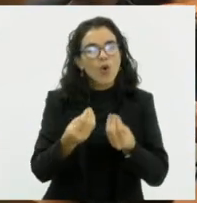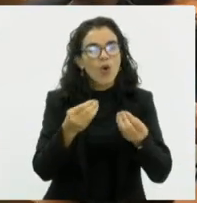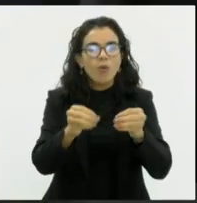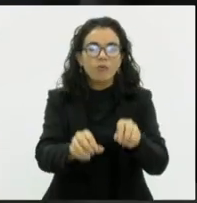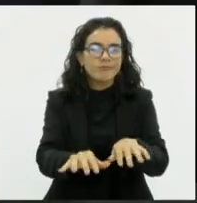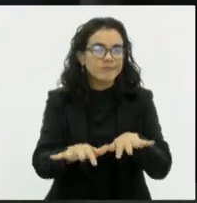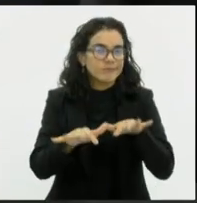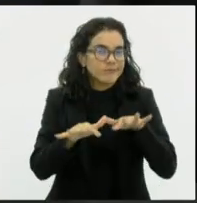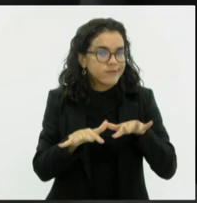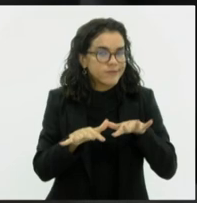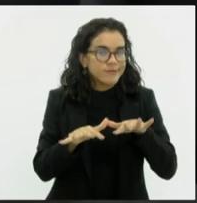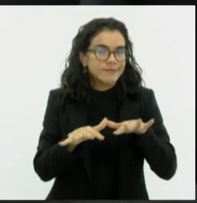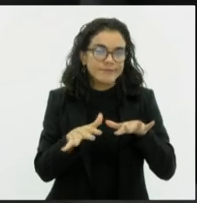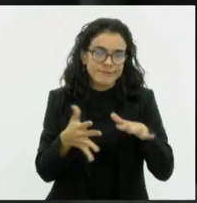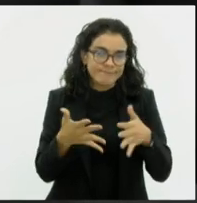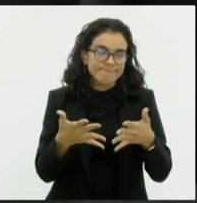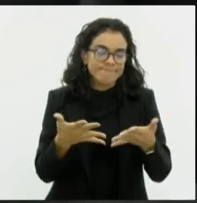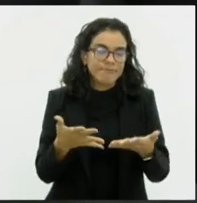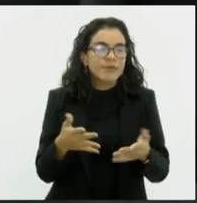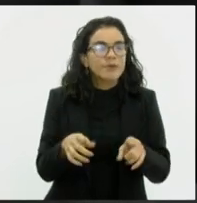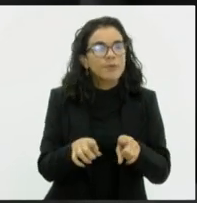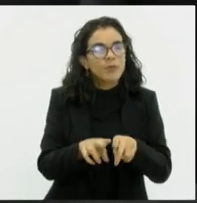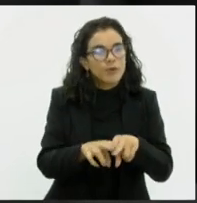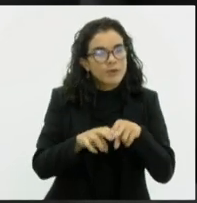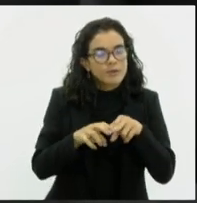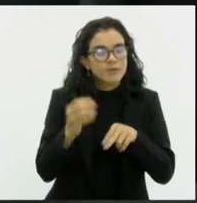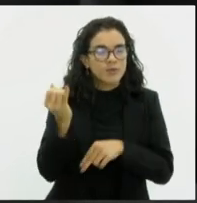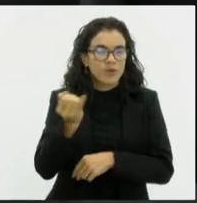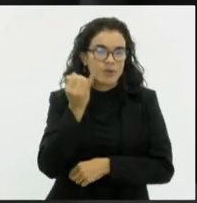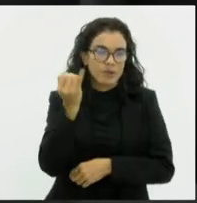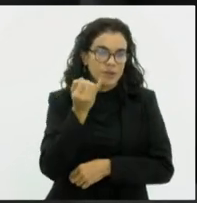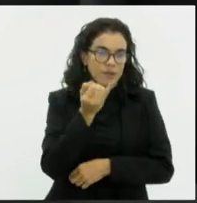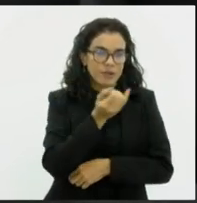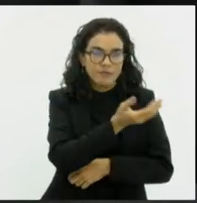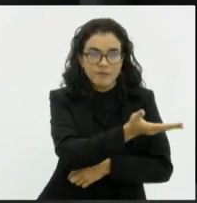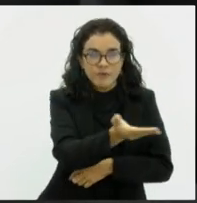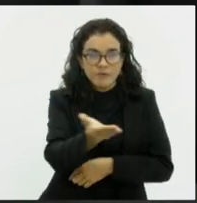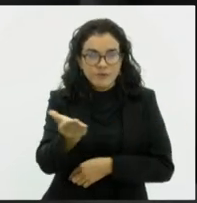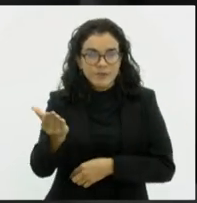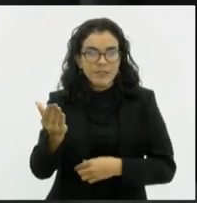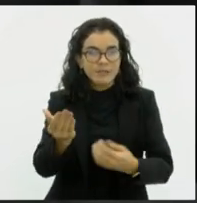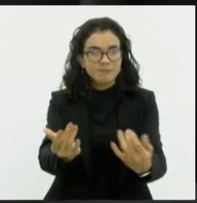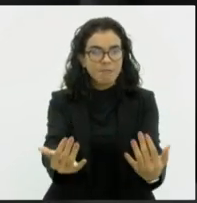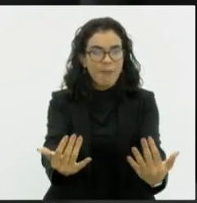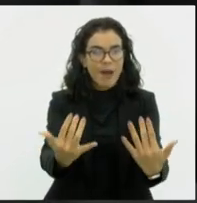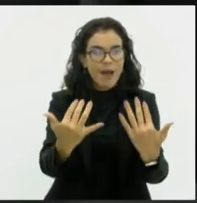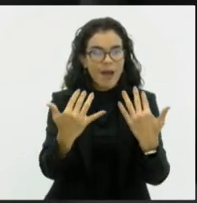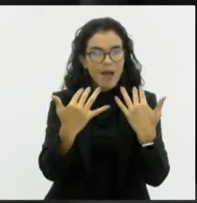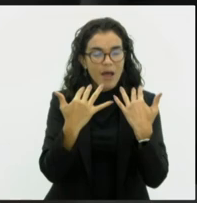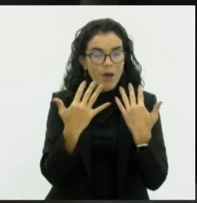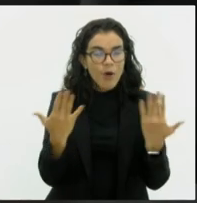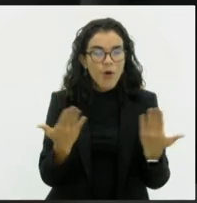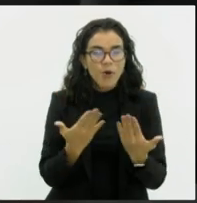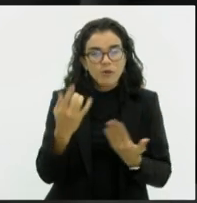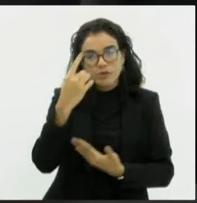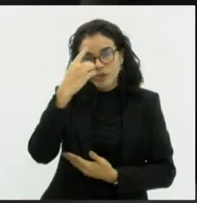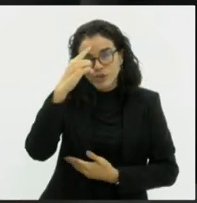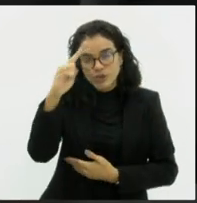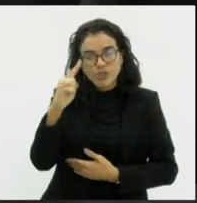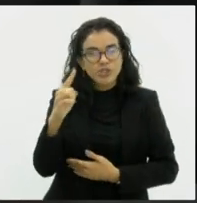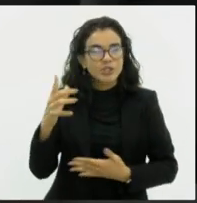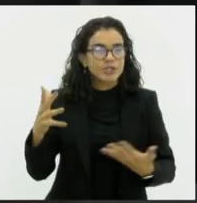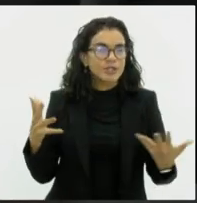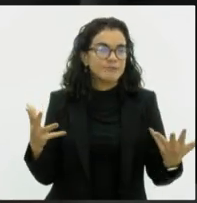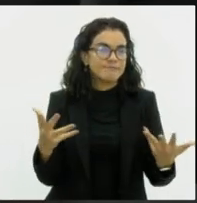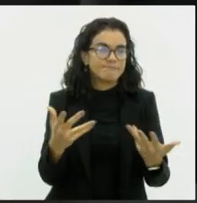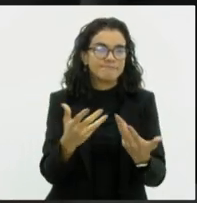abrilhantado, né? Então é da maior importância que todos vocês vieram aqui prestigiar esse dia maravilhoso.